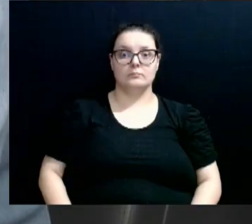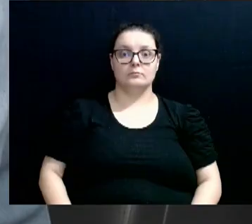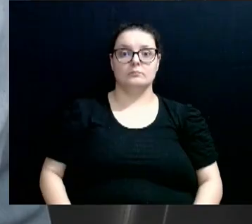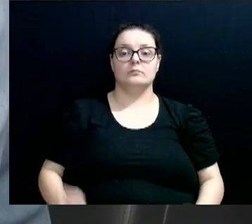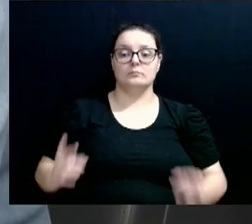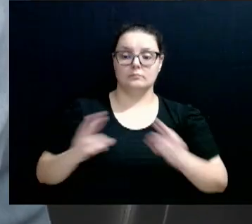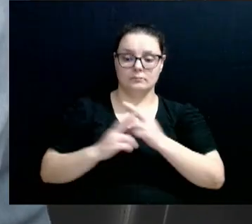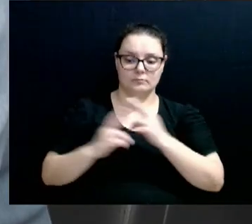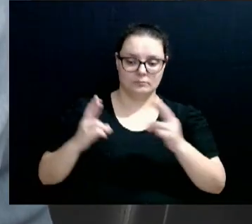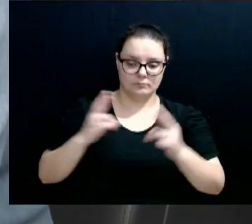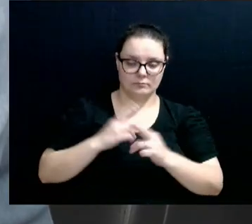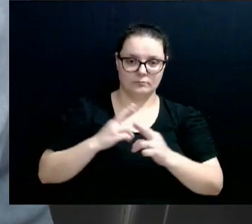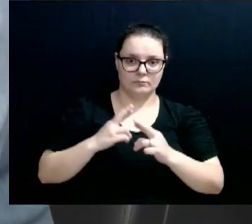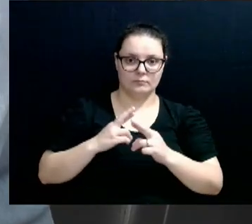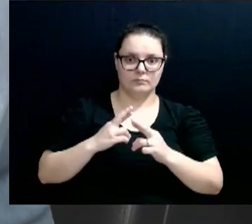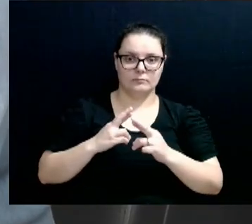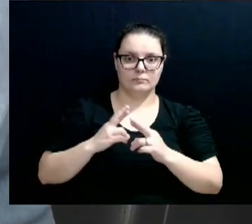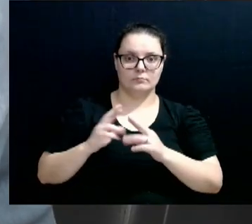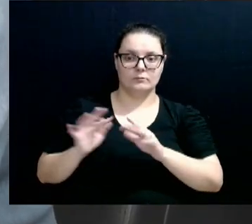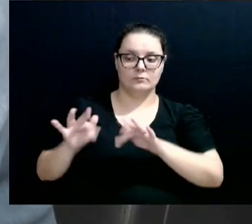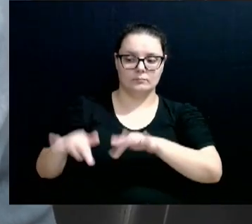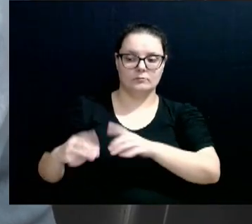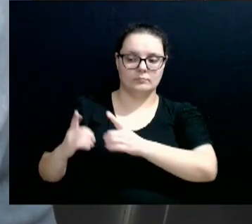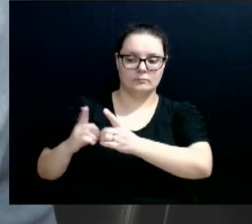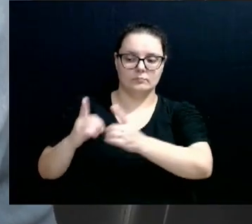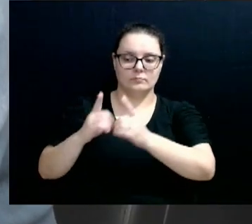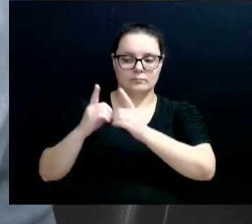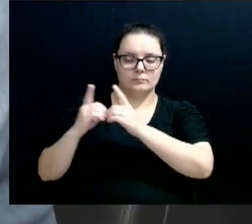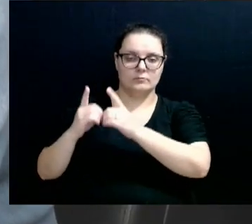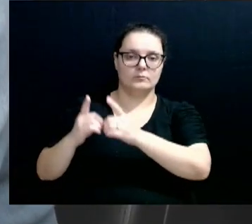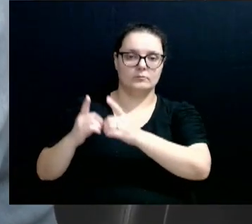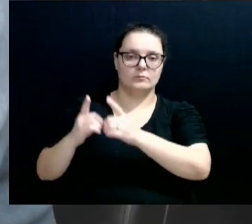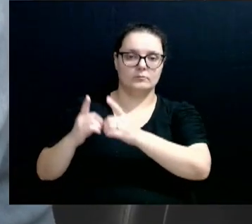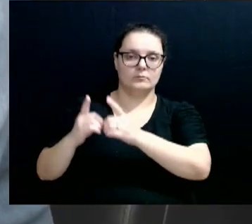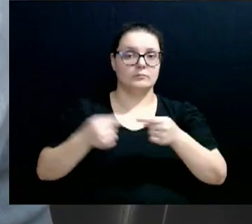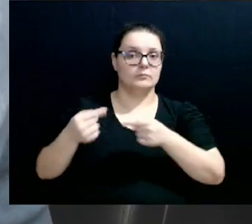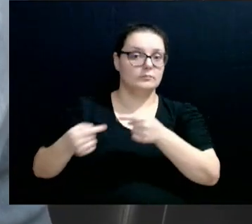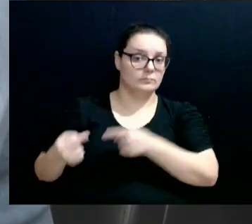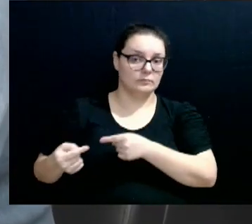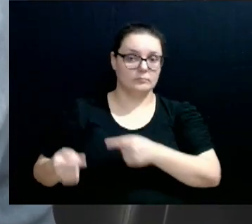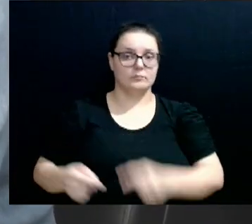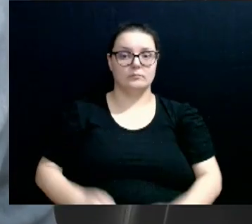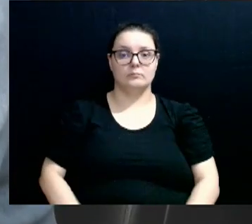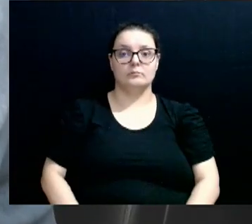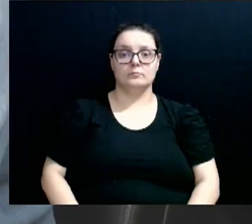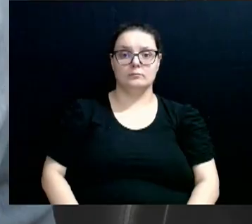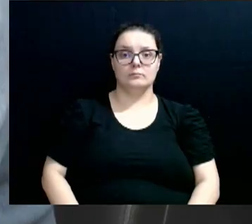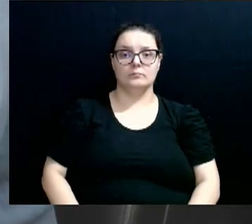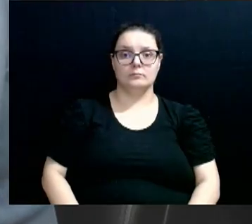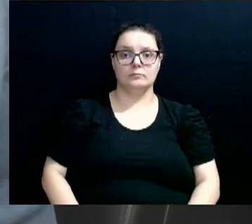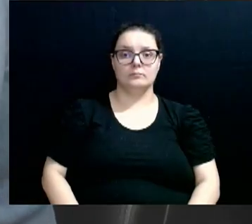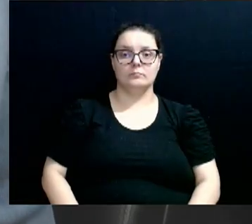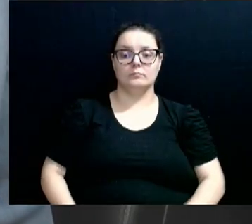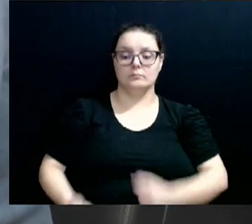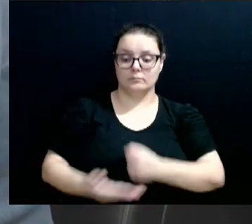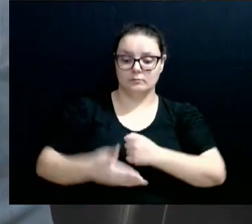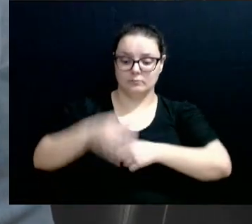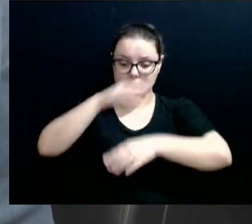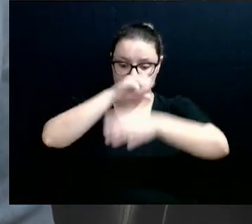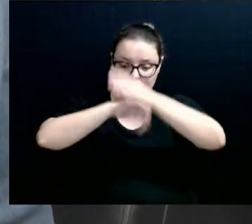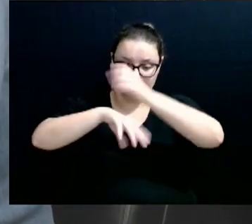na ponta final, o debate, o princípio da aprendizagem como debate, a gente não